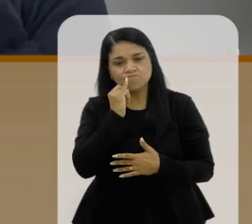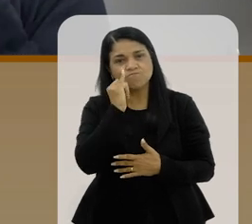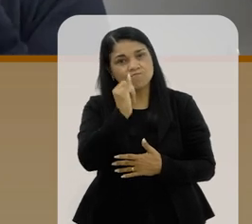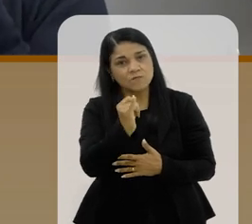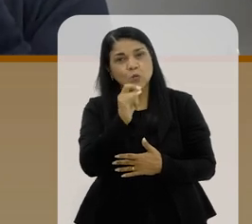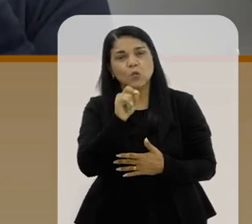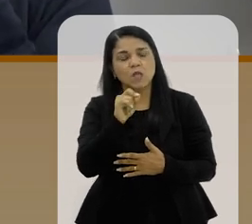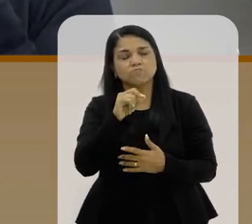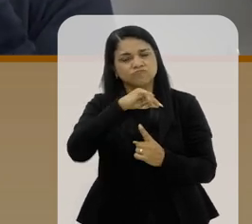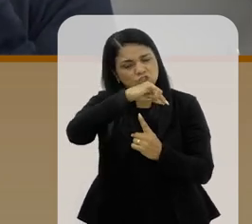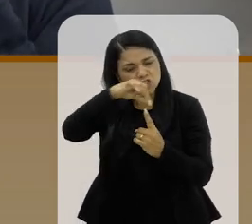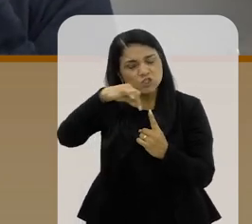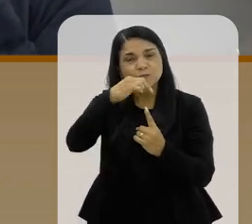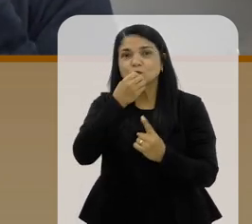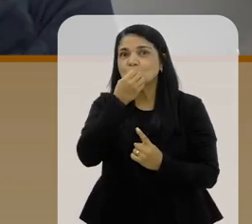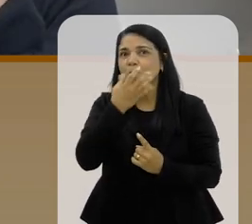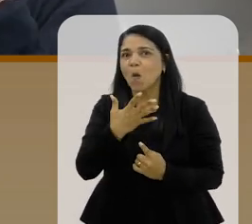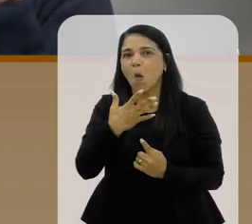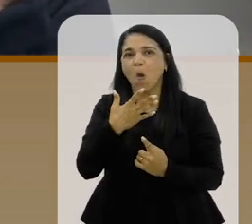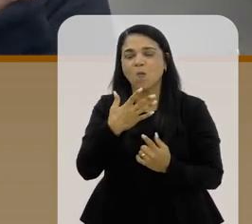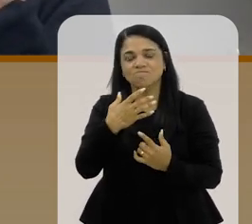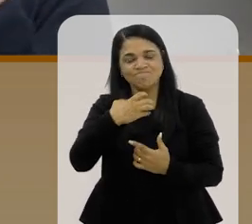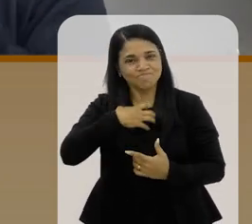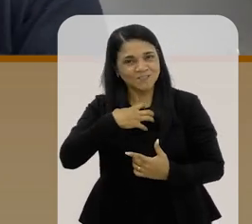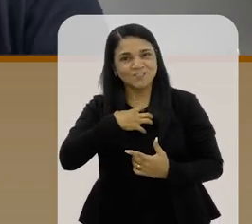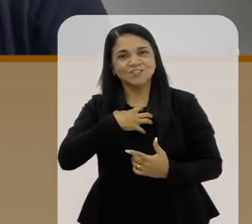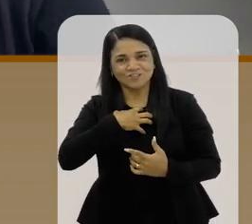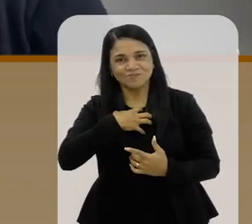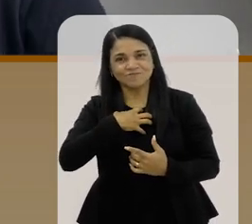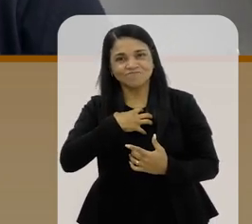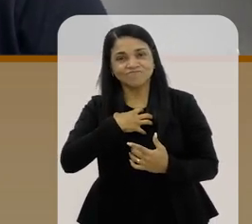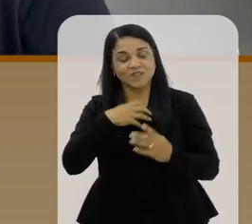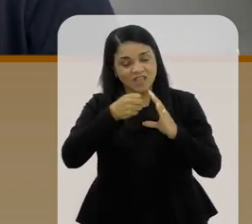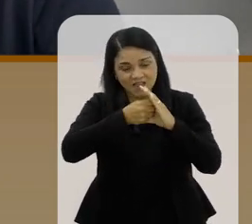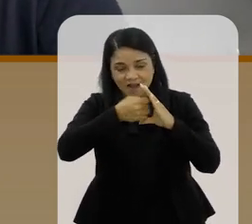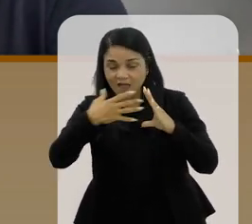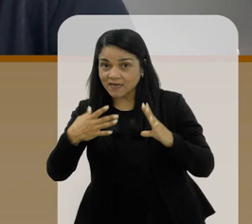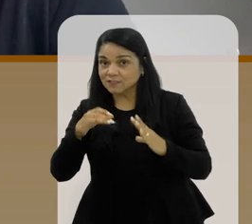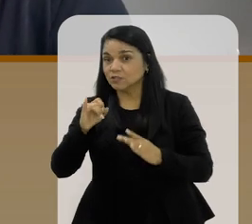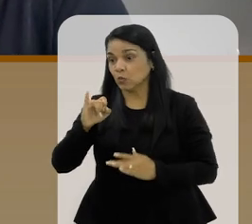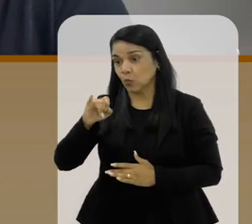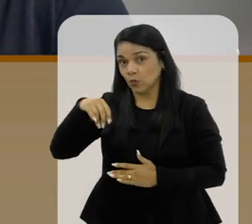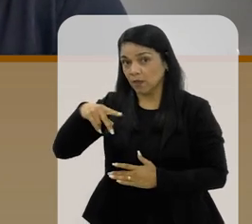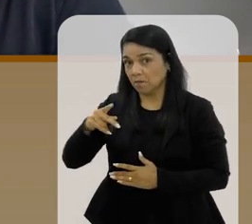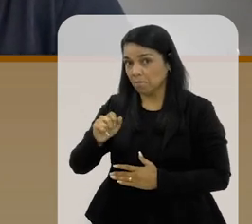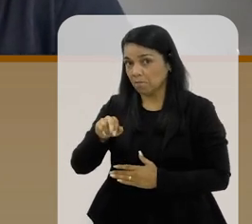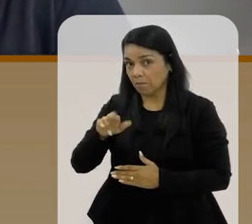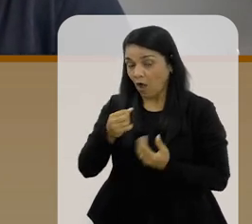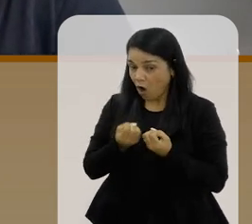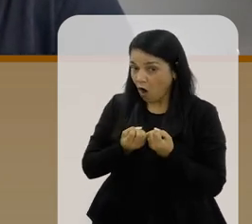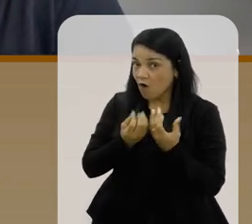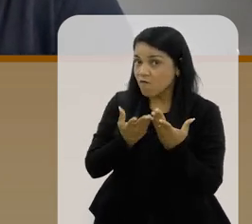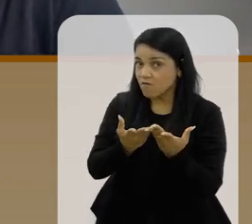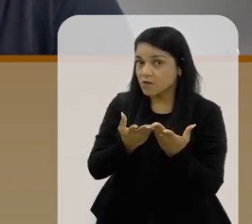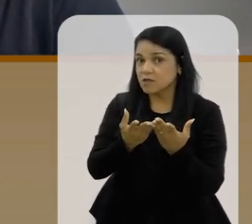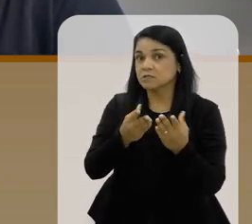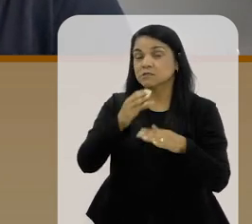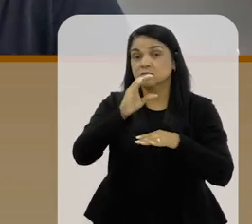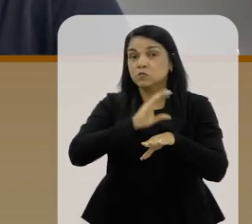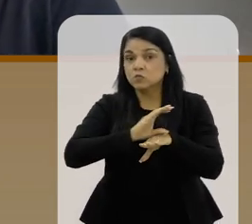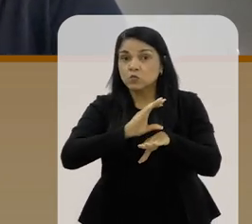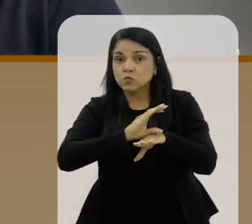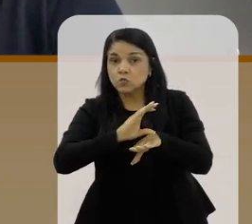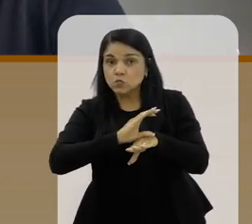bom estado de espírito para conseguir, mas aí, na sequência, são as características que o próprio INPA oferece. Eles